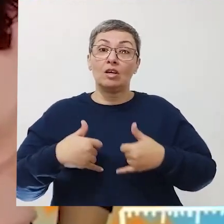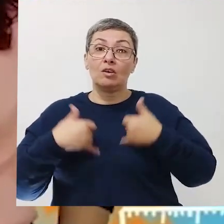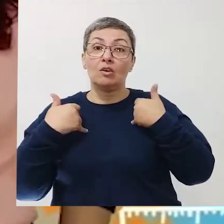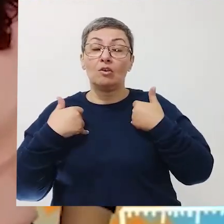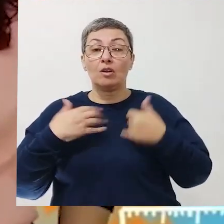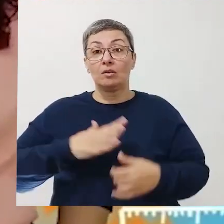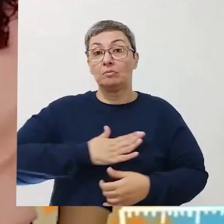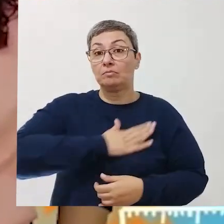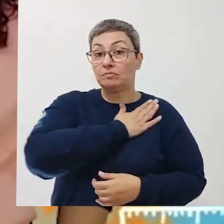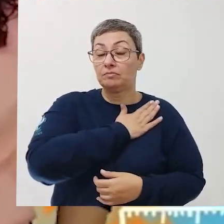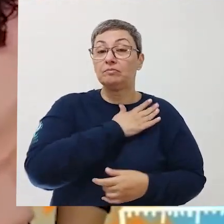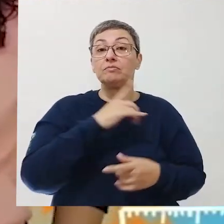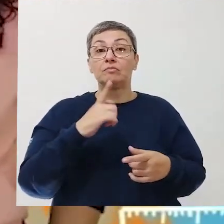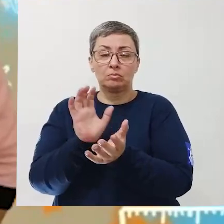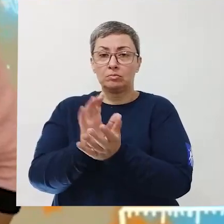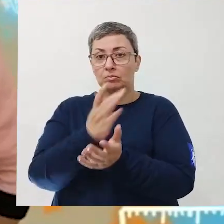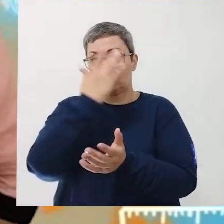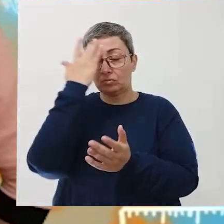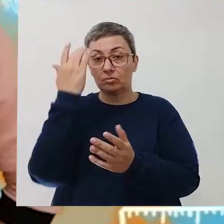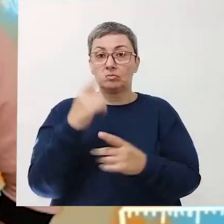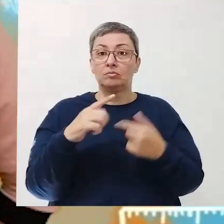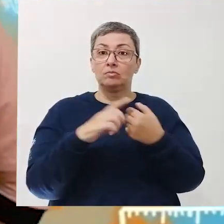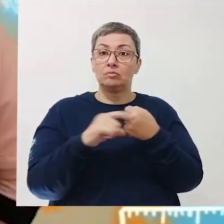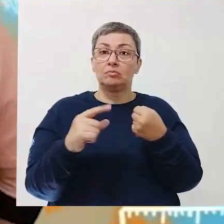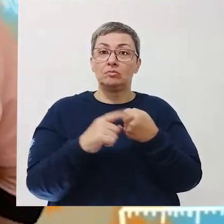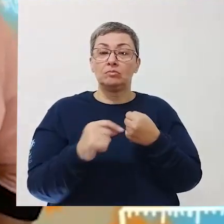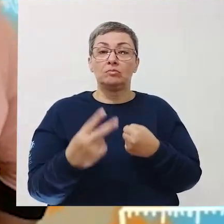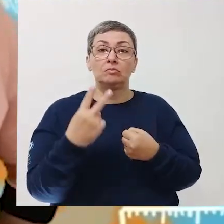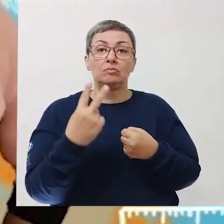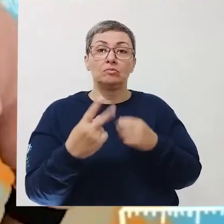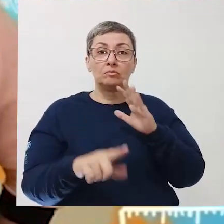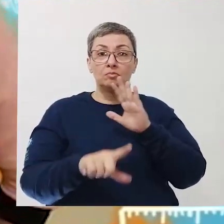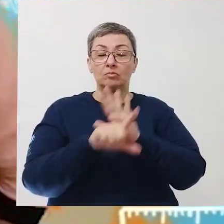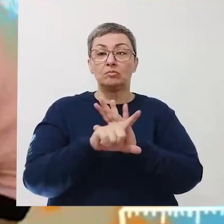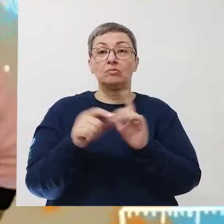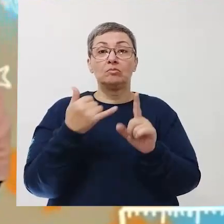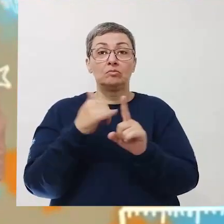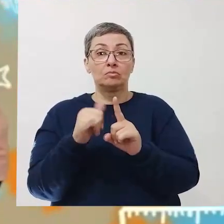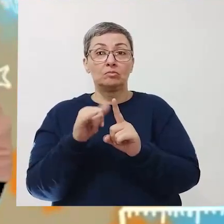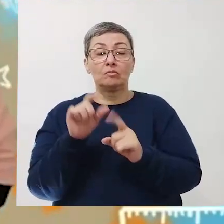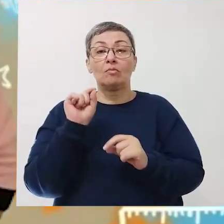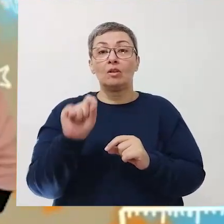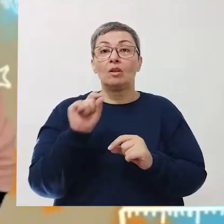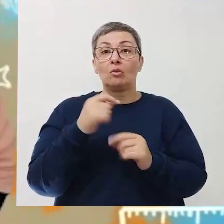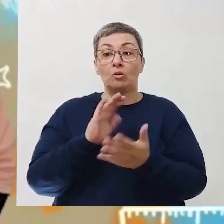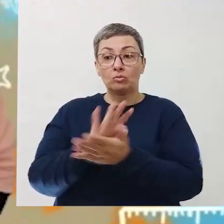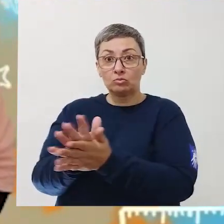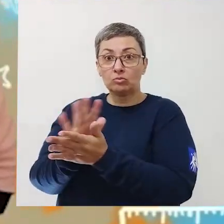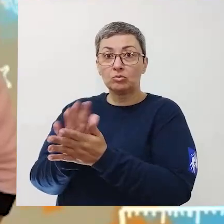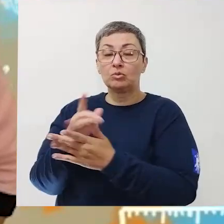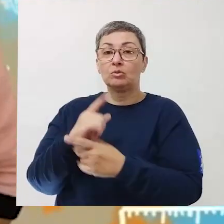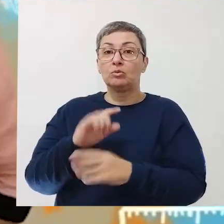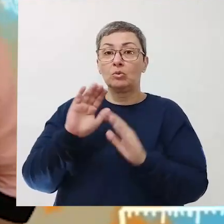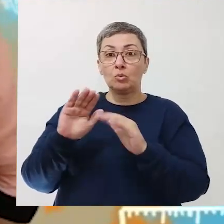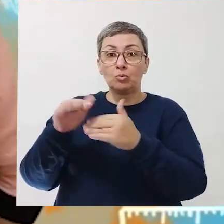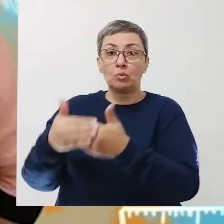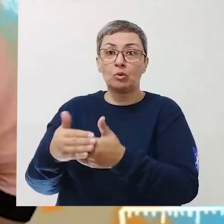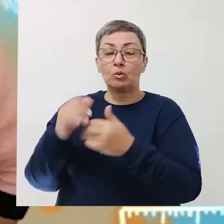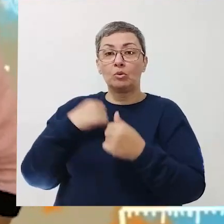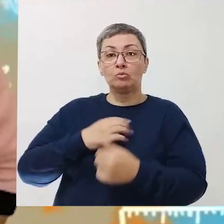Alguns fatores que contribuem para a ocorrência do bullying Problemas de peso Dificuldade de